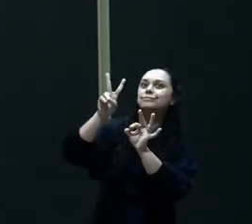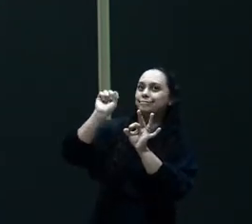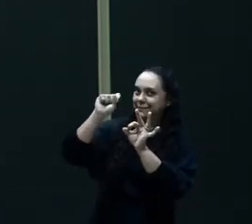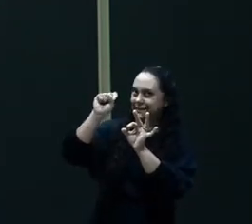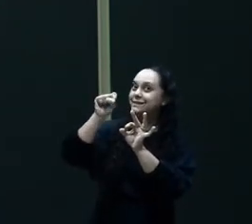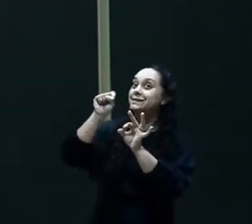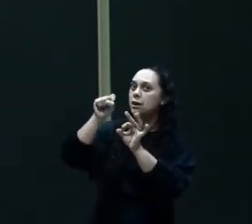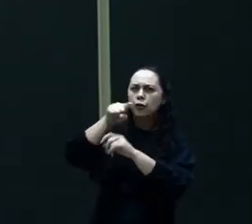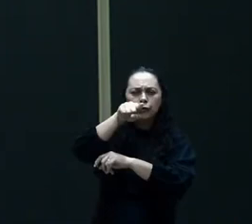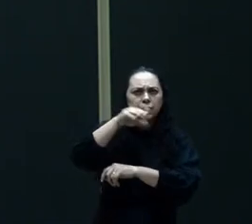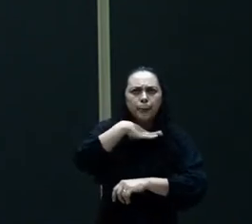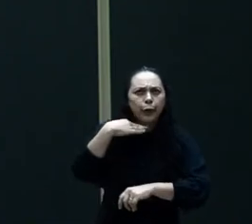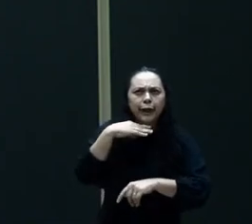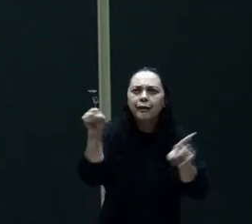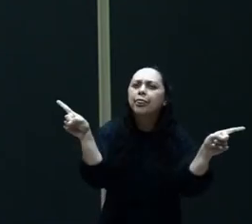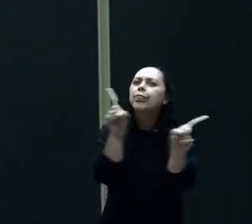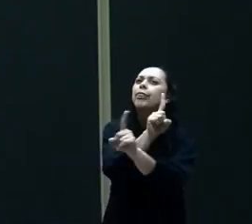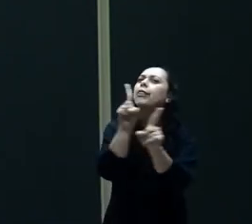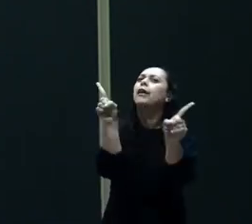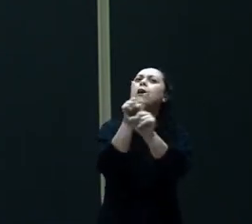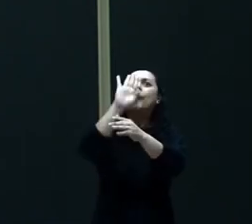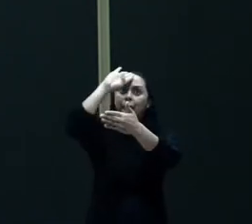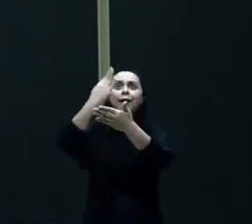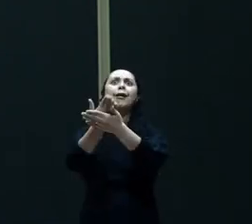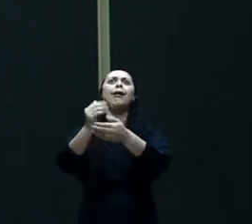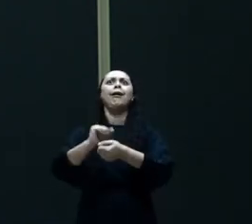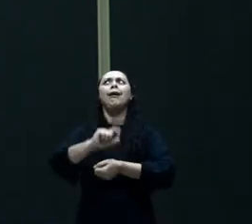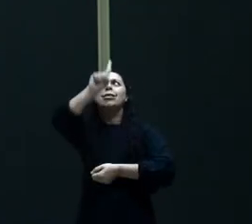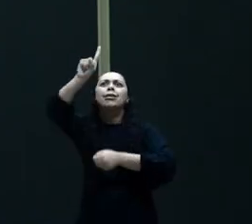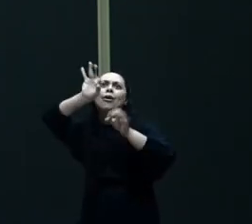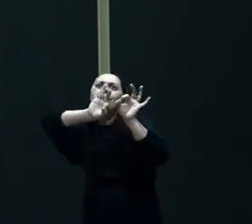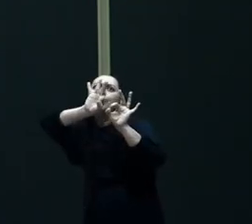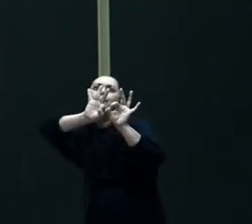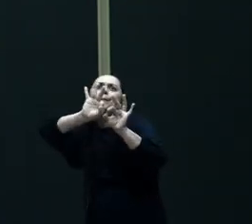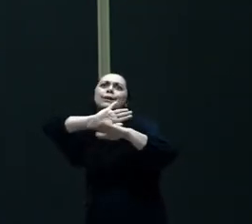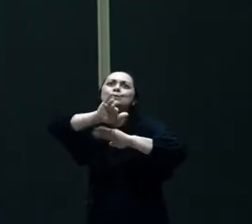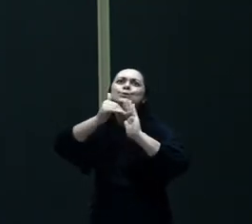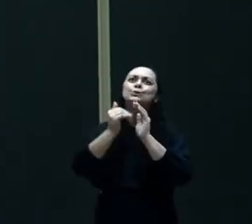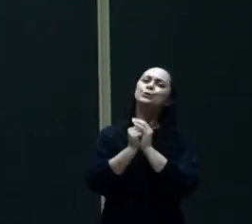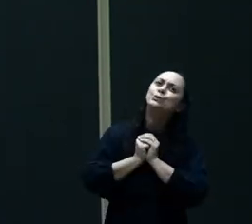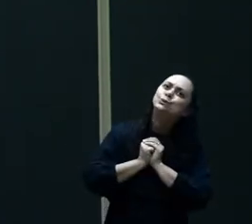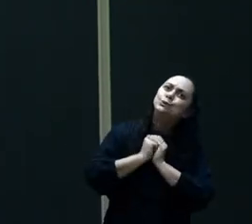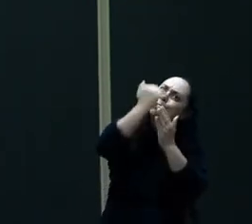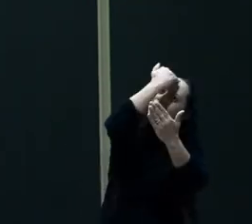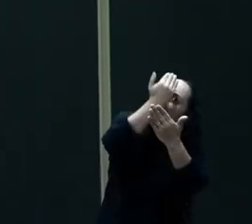morrer não vai creia nisso não vai